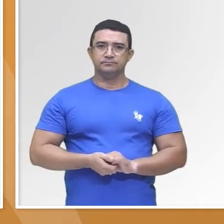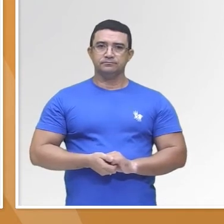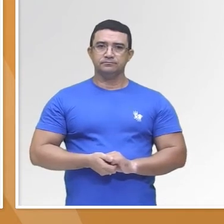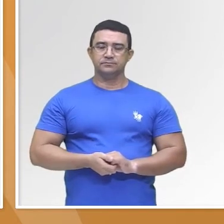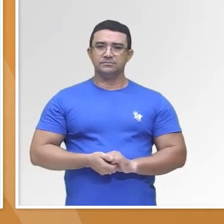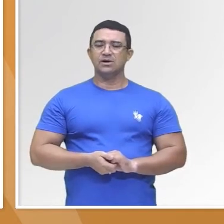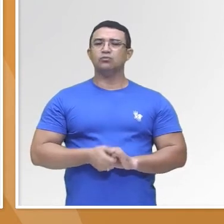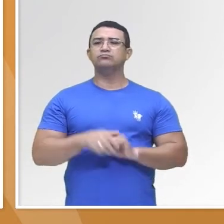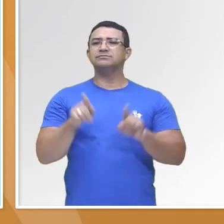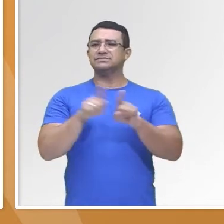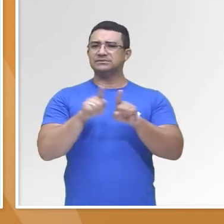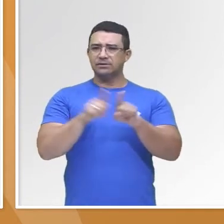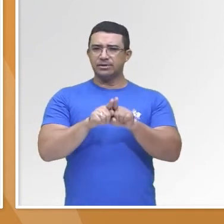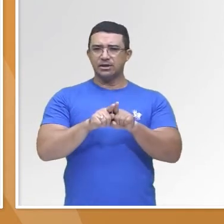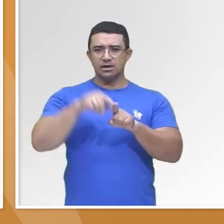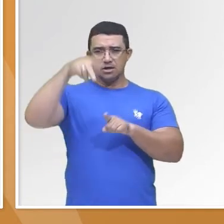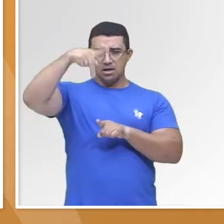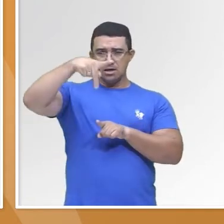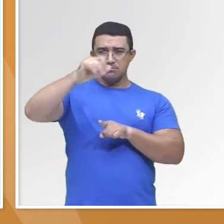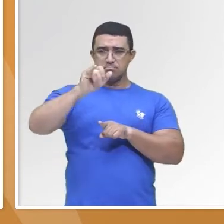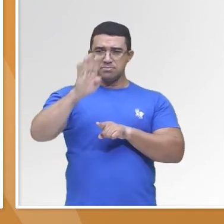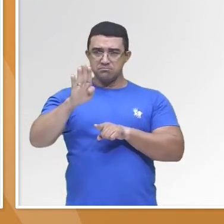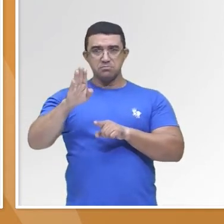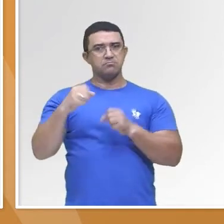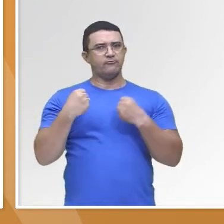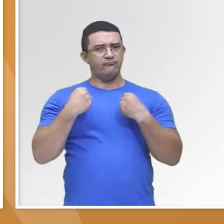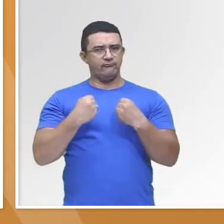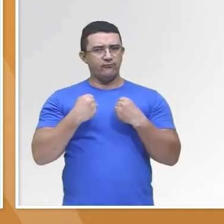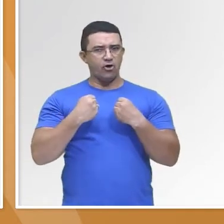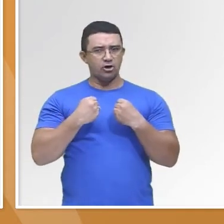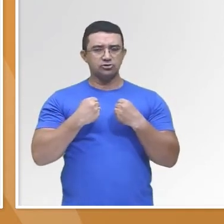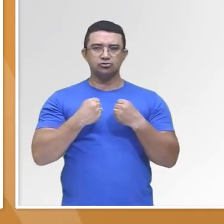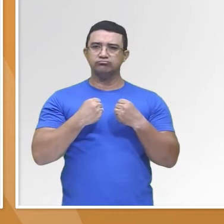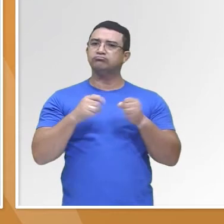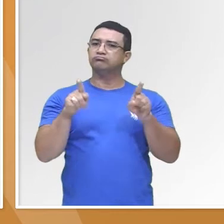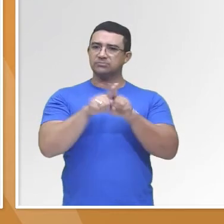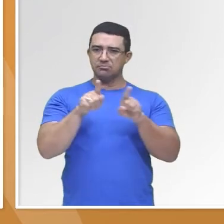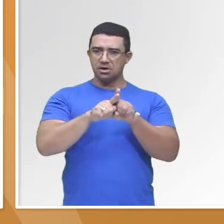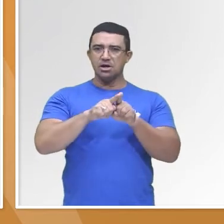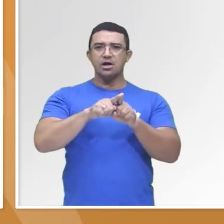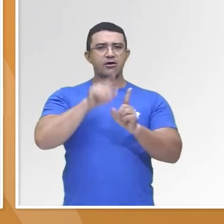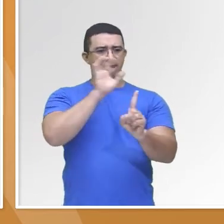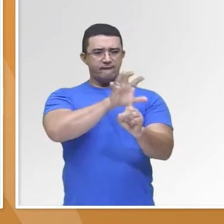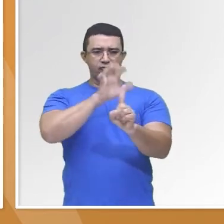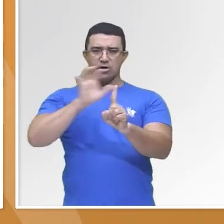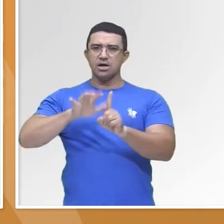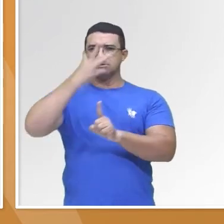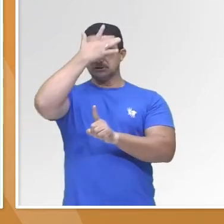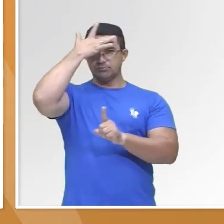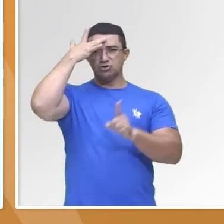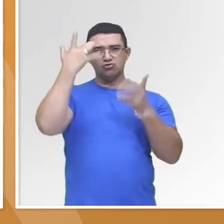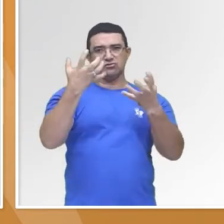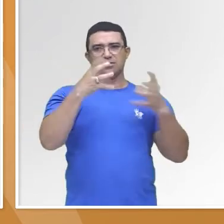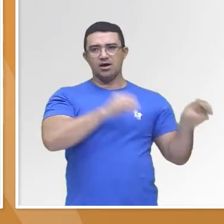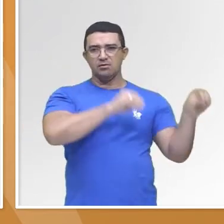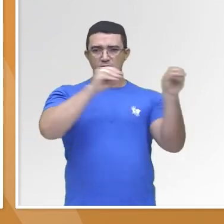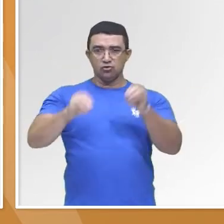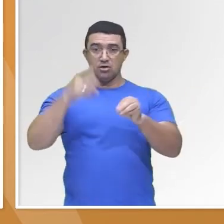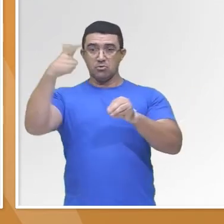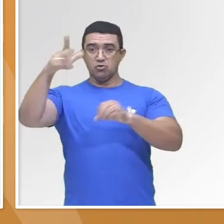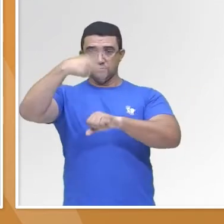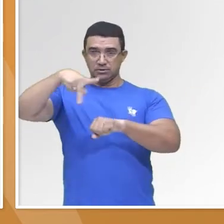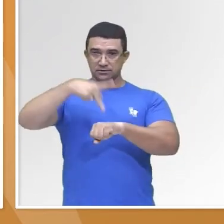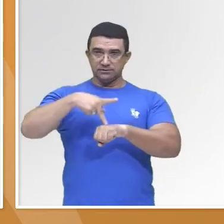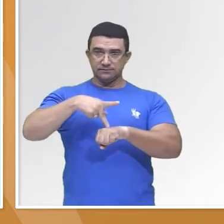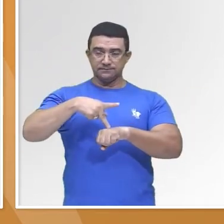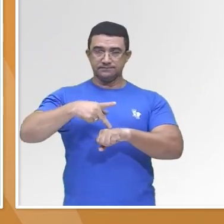essa questão do PIB forte, né, faz com que também influencie na concentração da população.